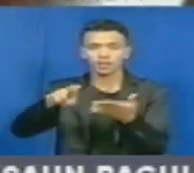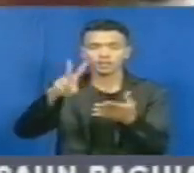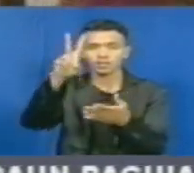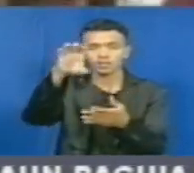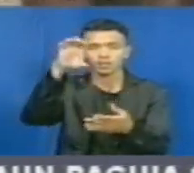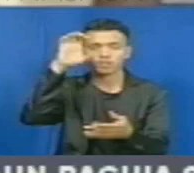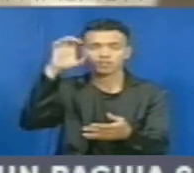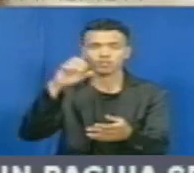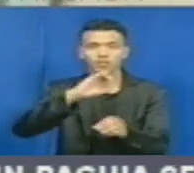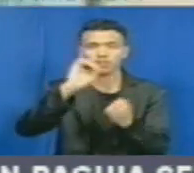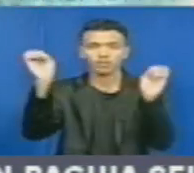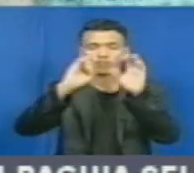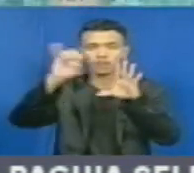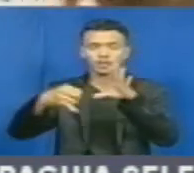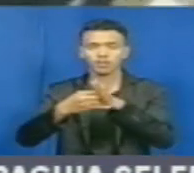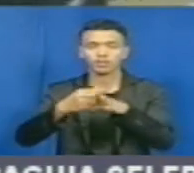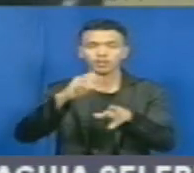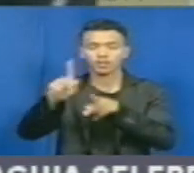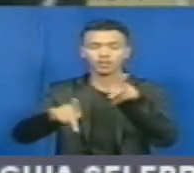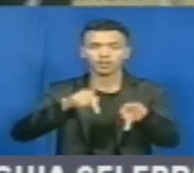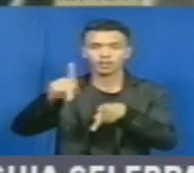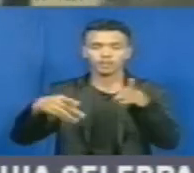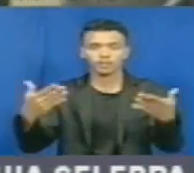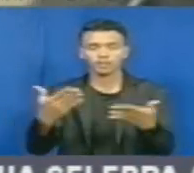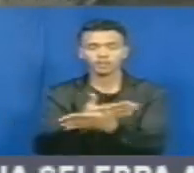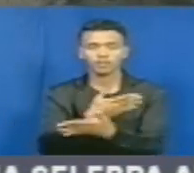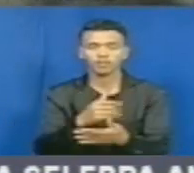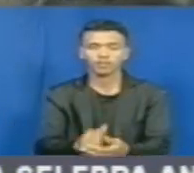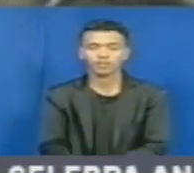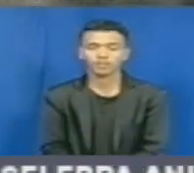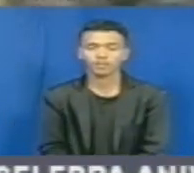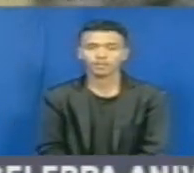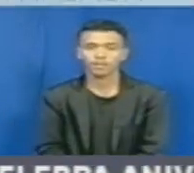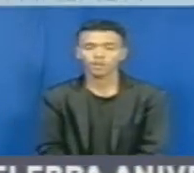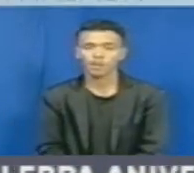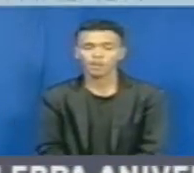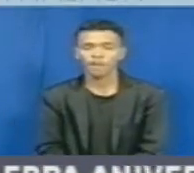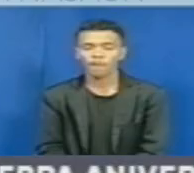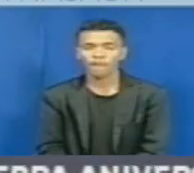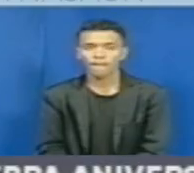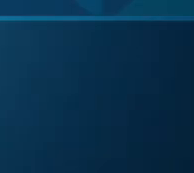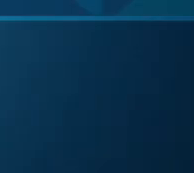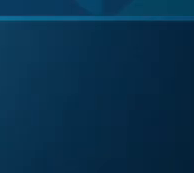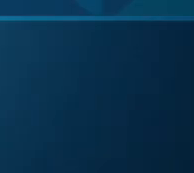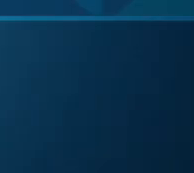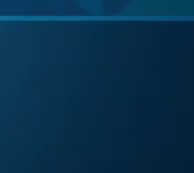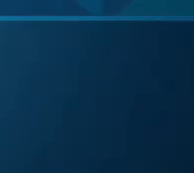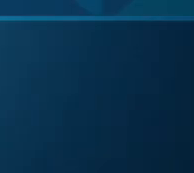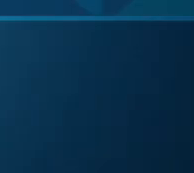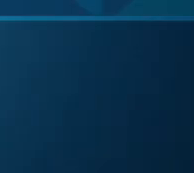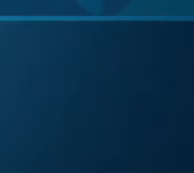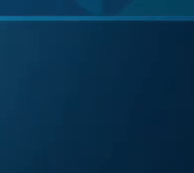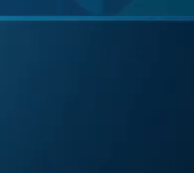Liu, lá inclui eleitores FON. O município Atauro Miguel Jesus, ba RTTL.